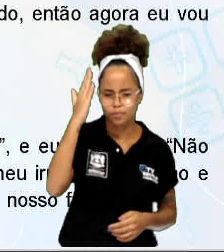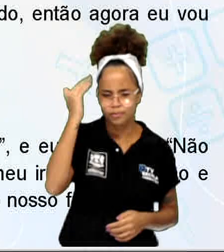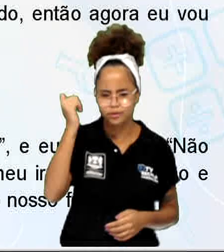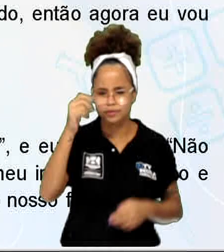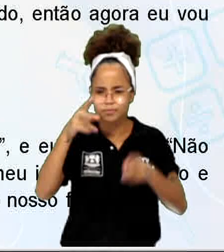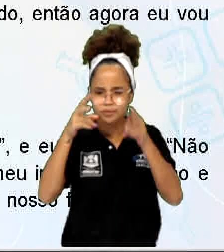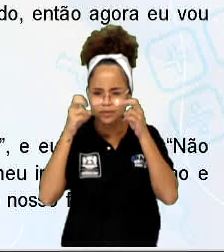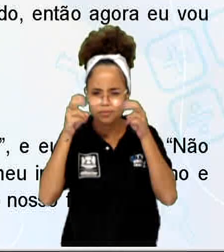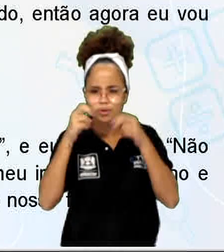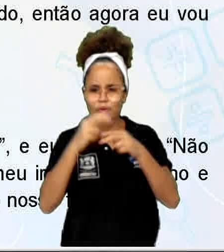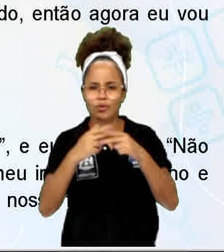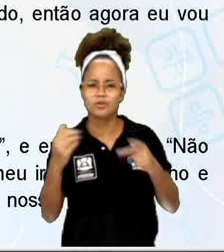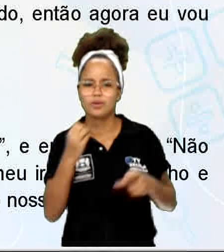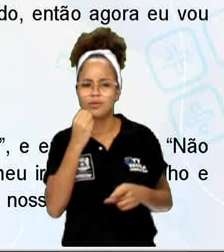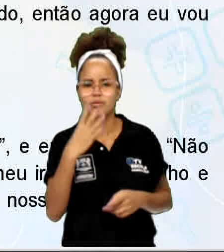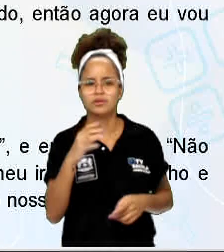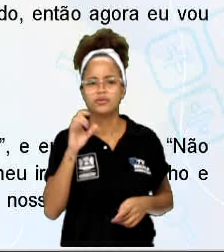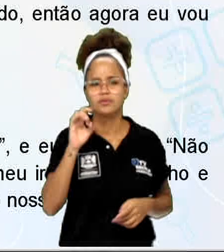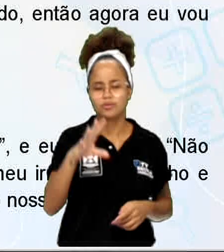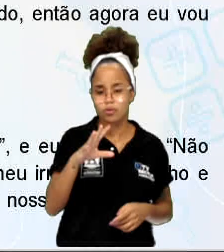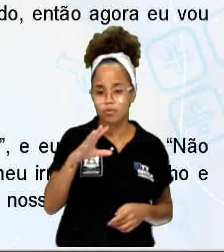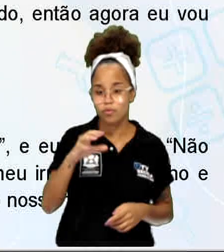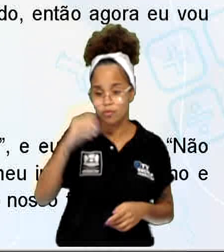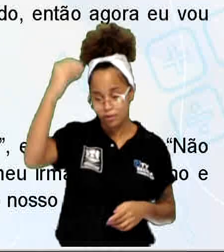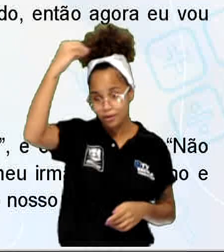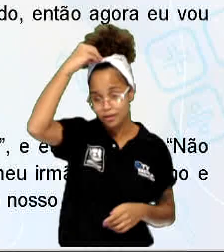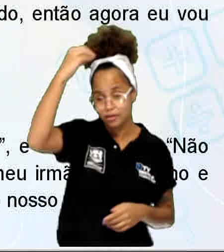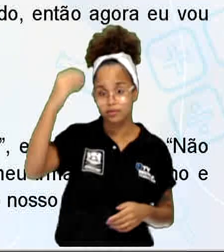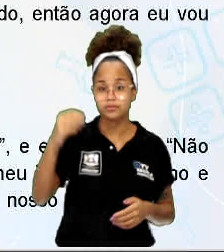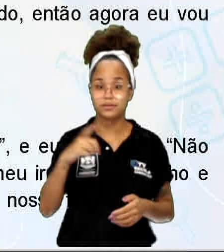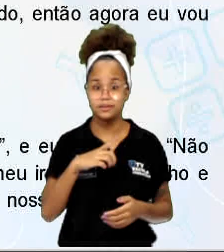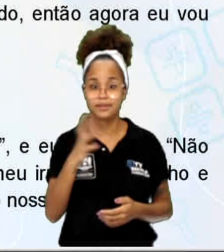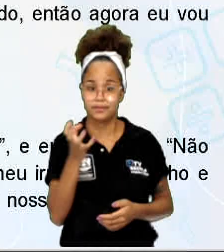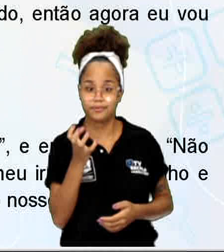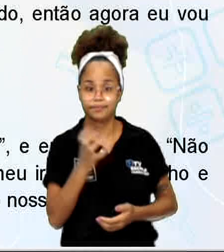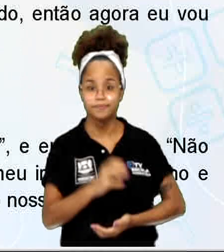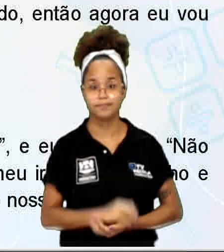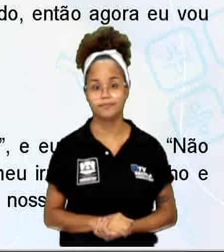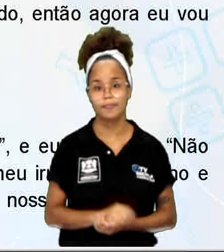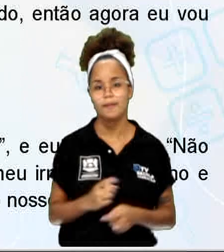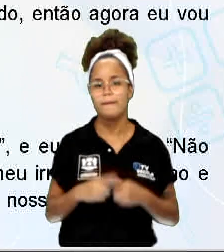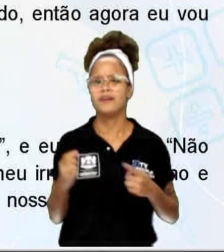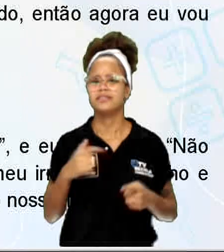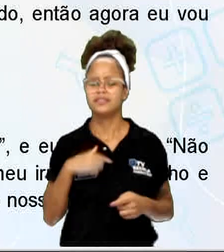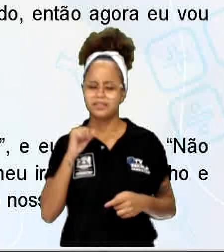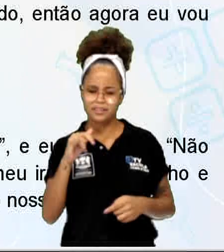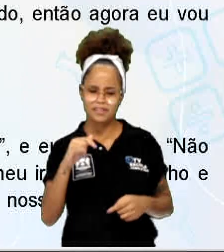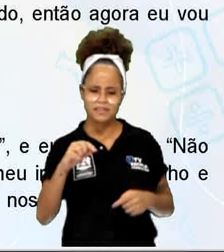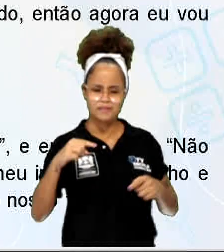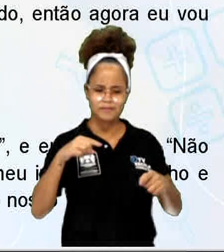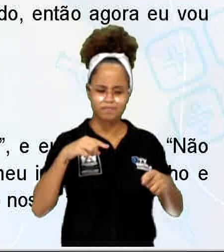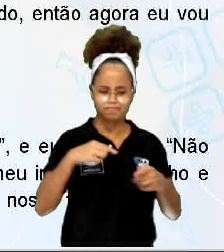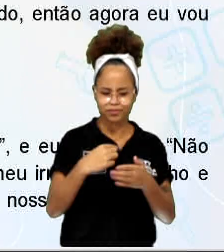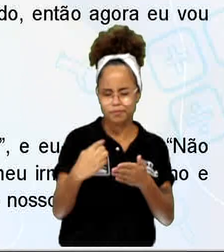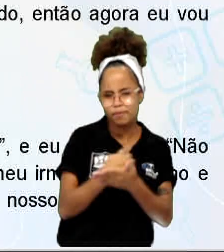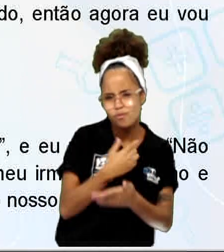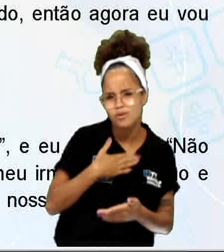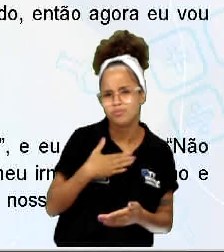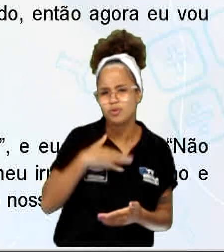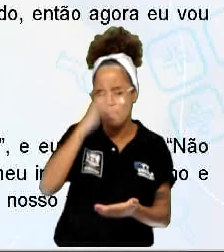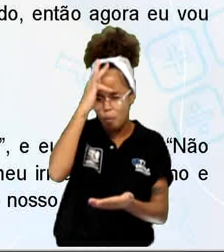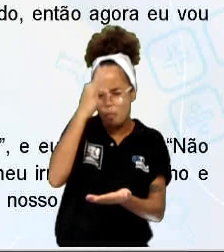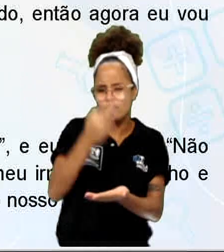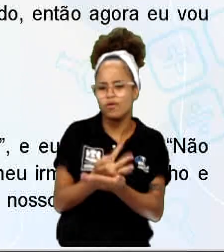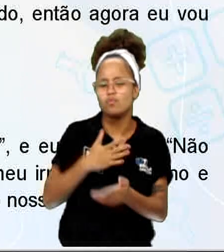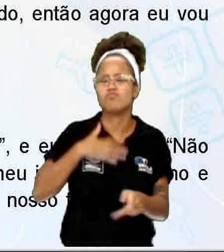de benefício que só ao culpado interessará. Pois bem, se mexeram comigo com a velha e fiel fé do meu